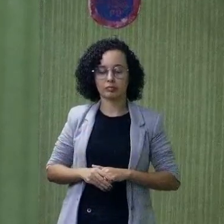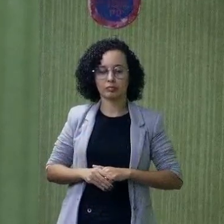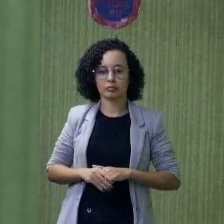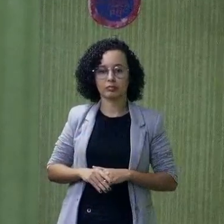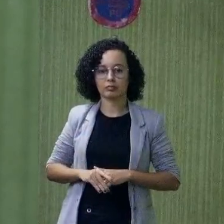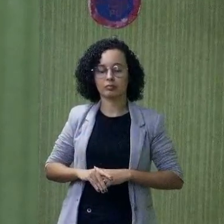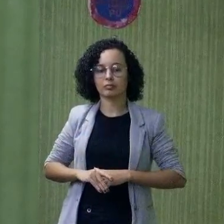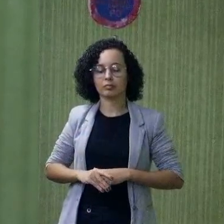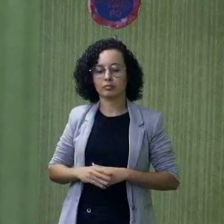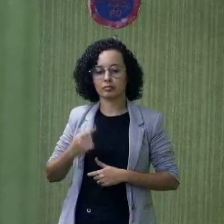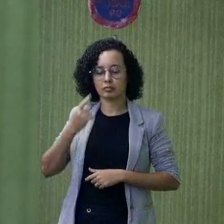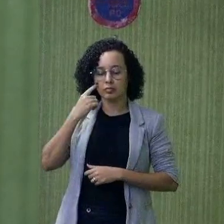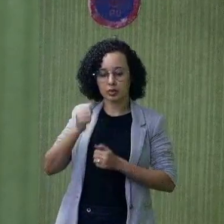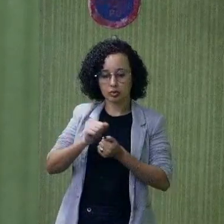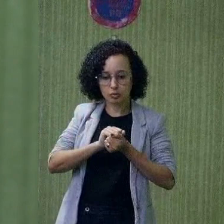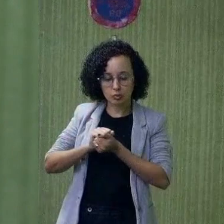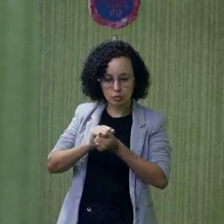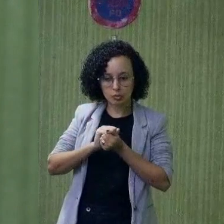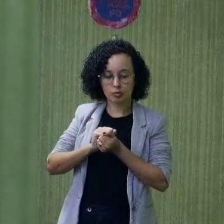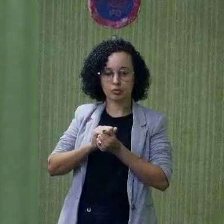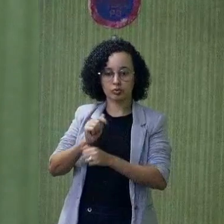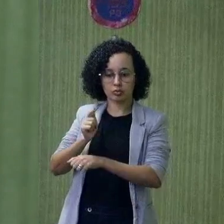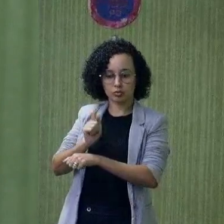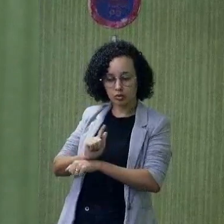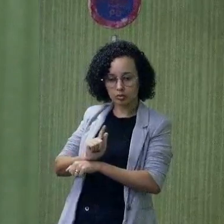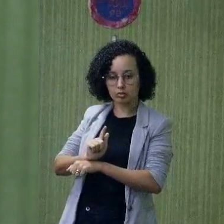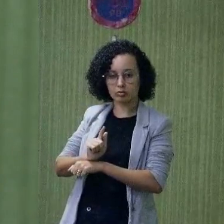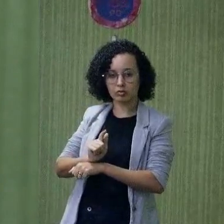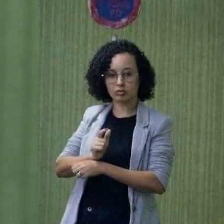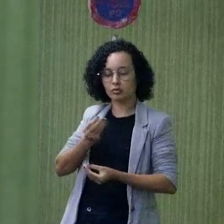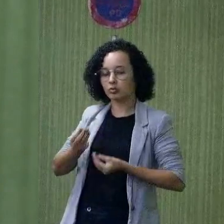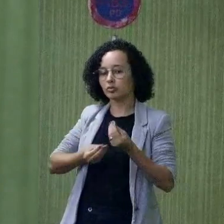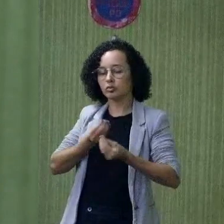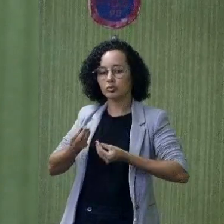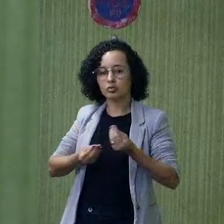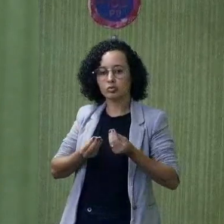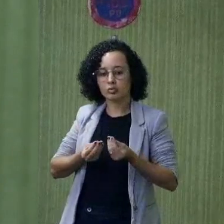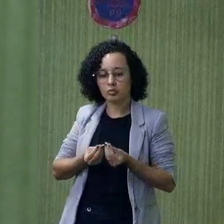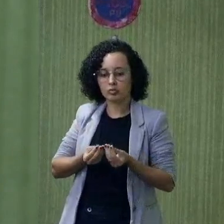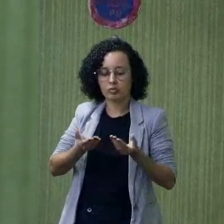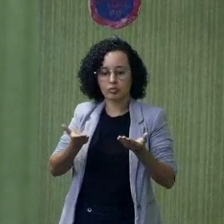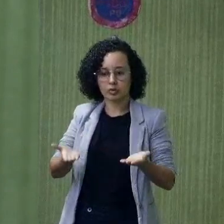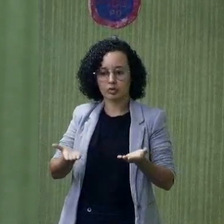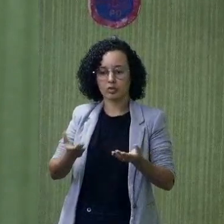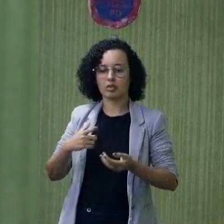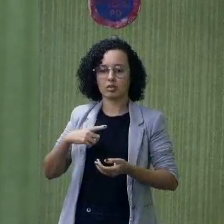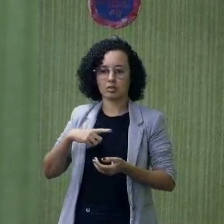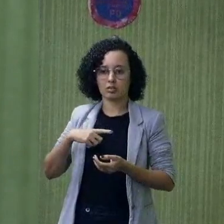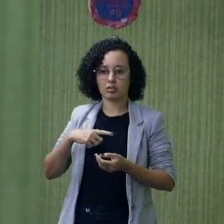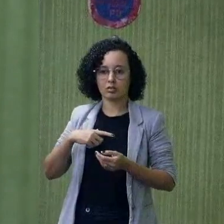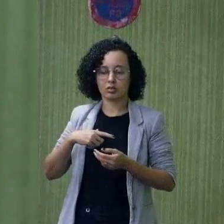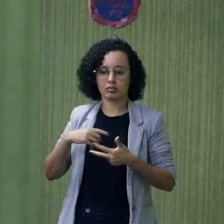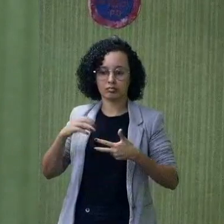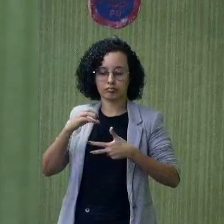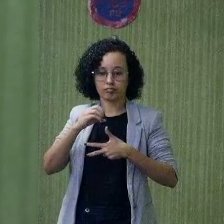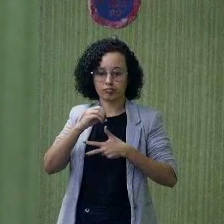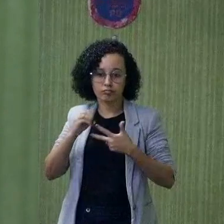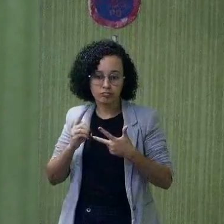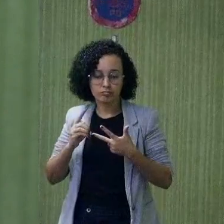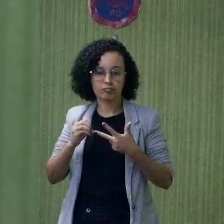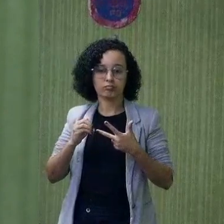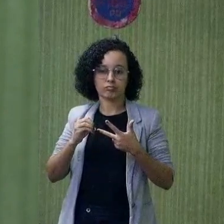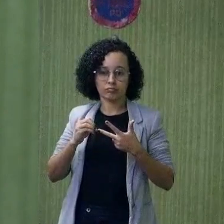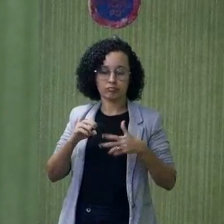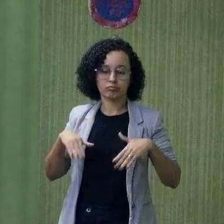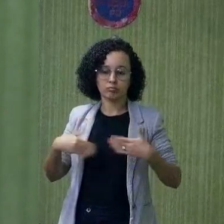pensar junto com esses gestores né De que forma nós vamos oferecer nós temos o nem logo ali então a rede estadual já está